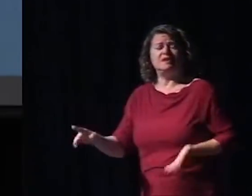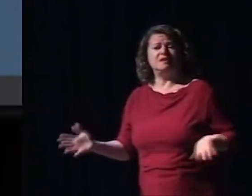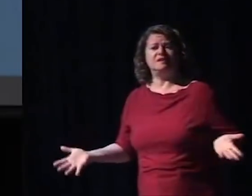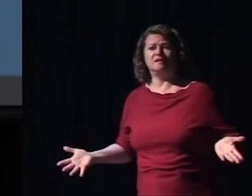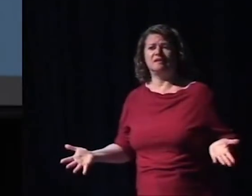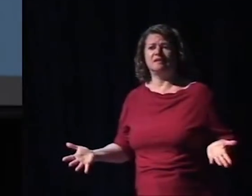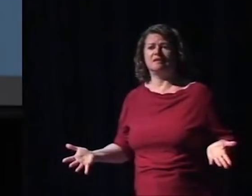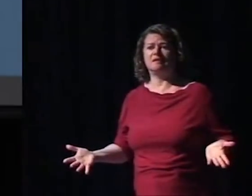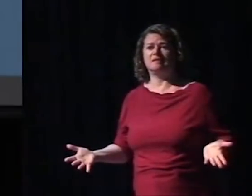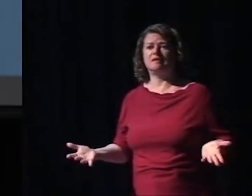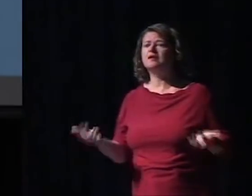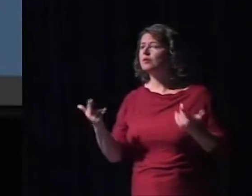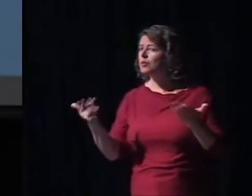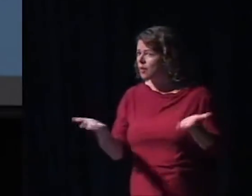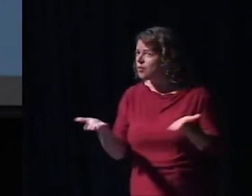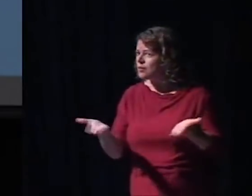normal.